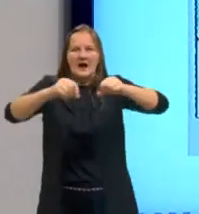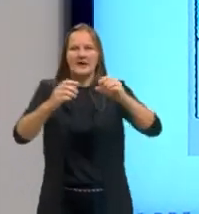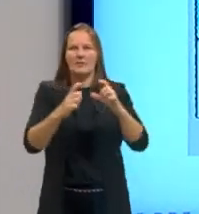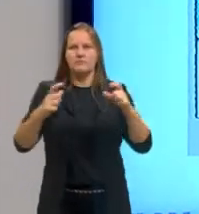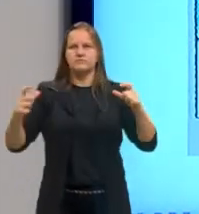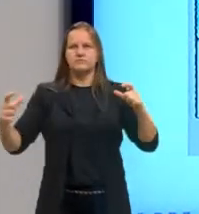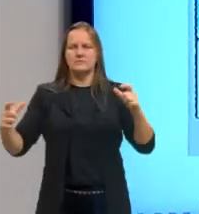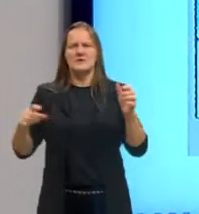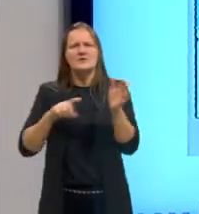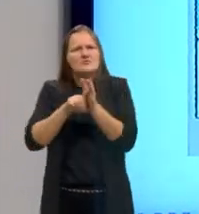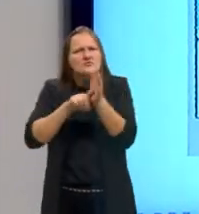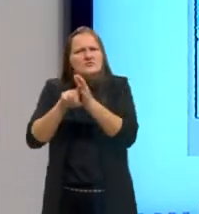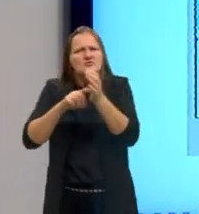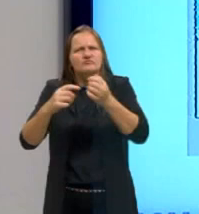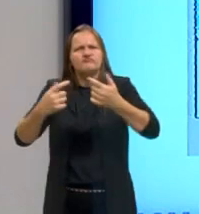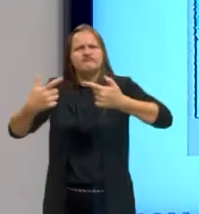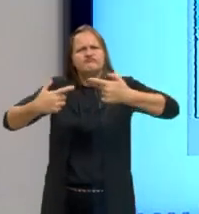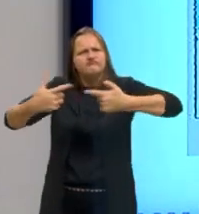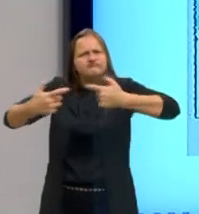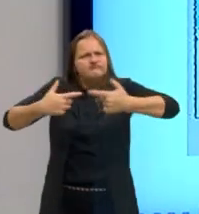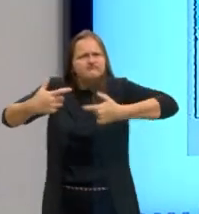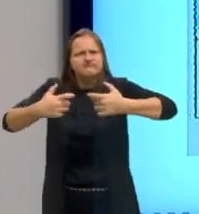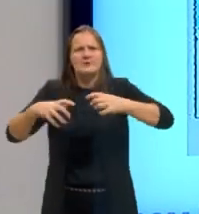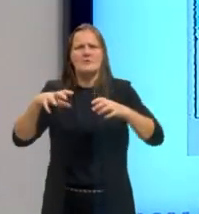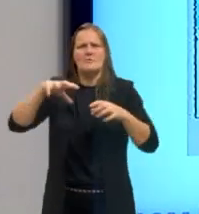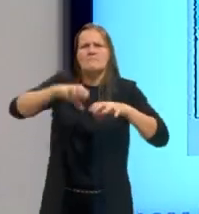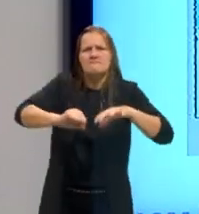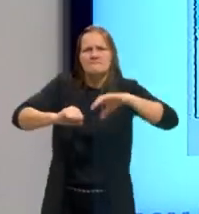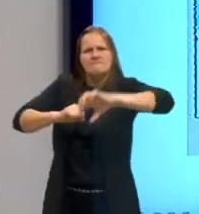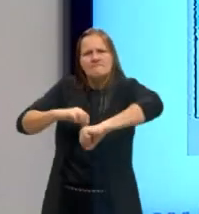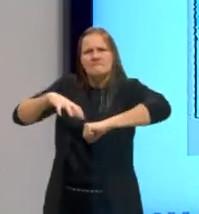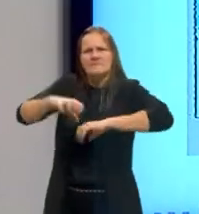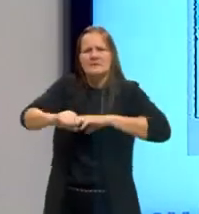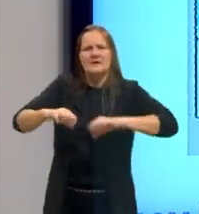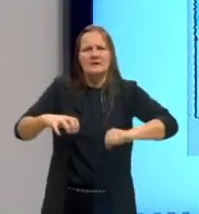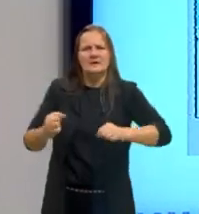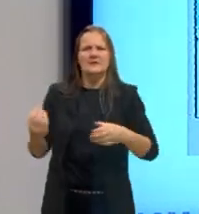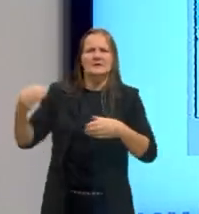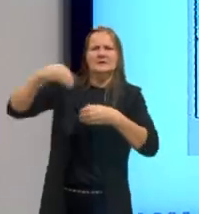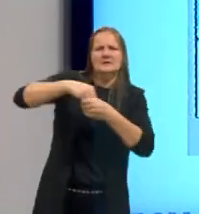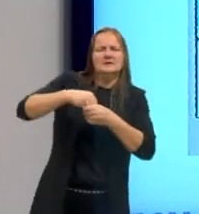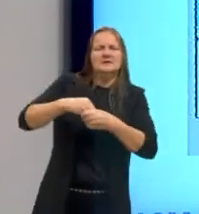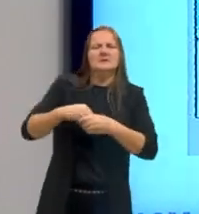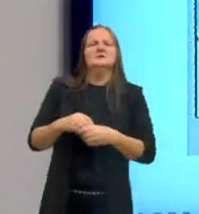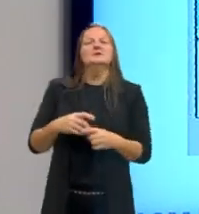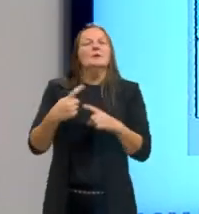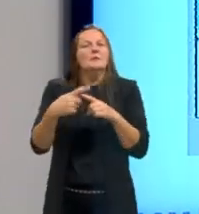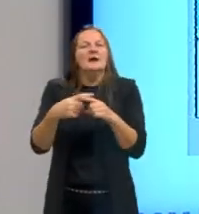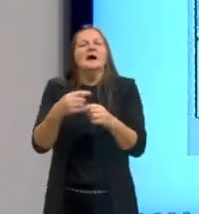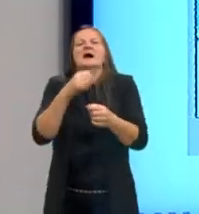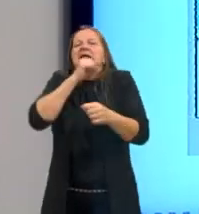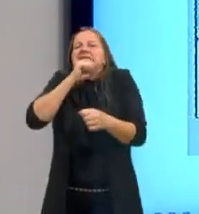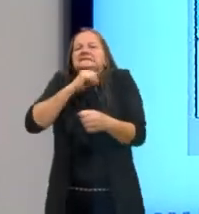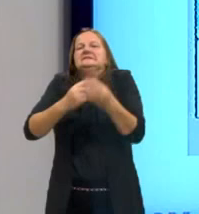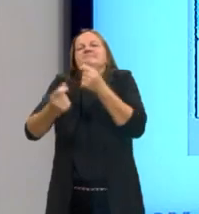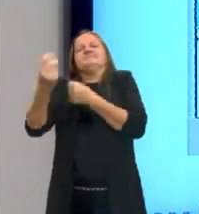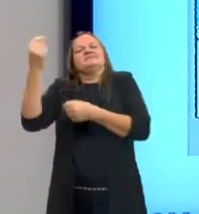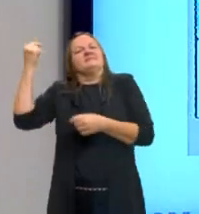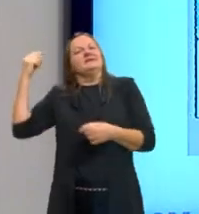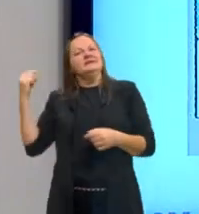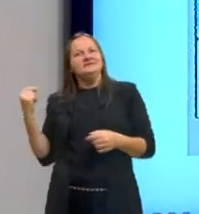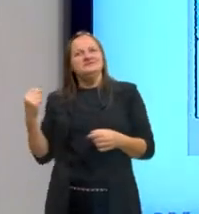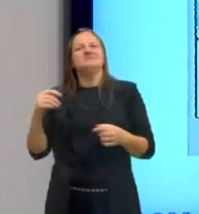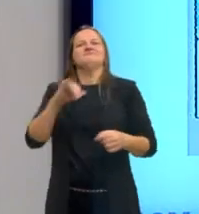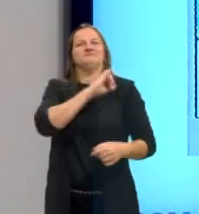sendo questionadas né são sendo ocupadas pela Rússia invadidas ela já fizeram parte aí no império Russo